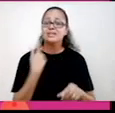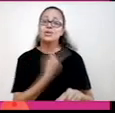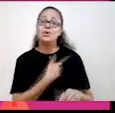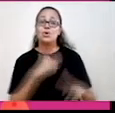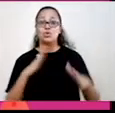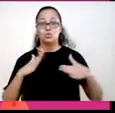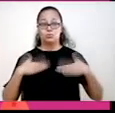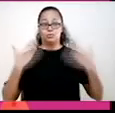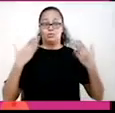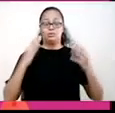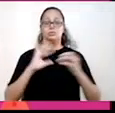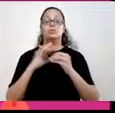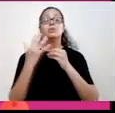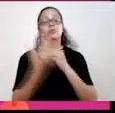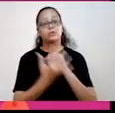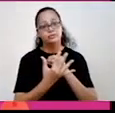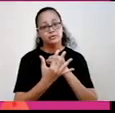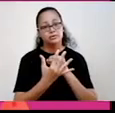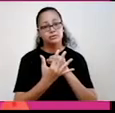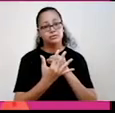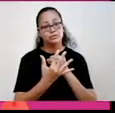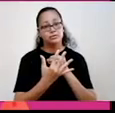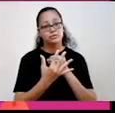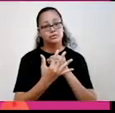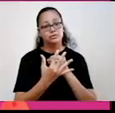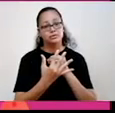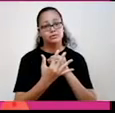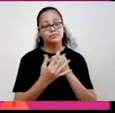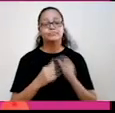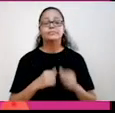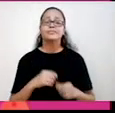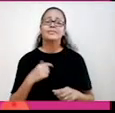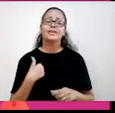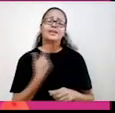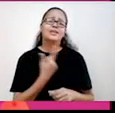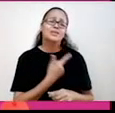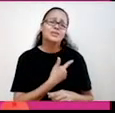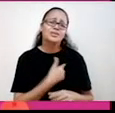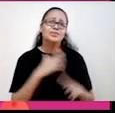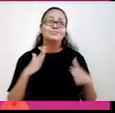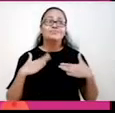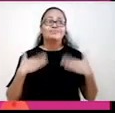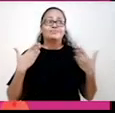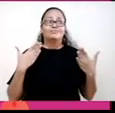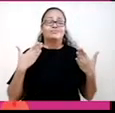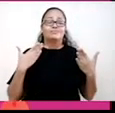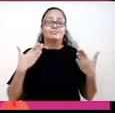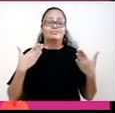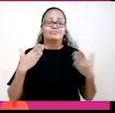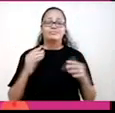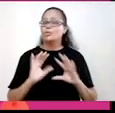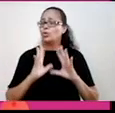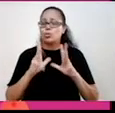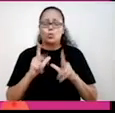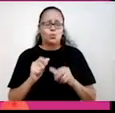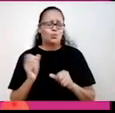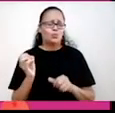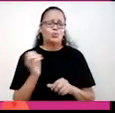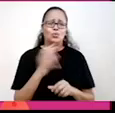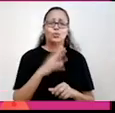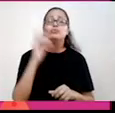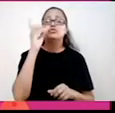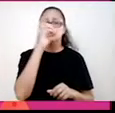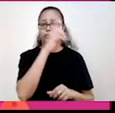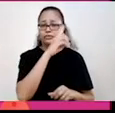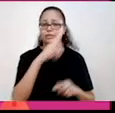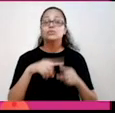aí, né, por essa pandemia, né, que pegou a gente de maneira inesperada, né. Foi tudo muito novo, muito